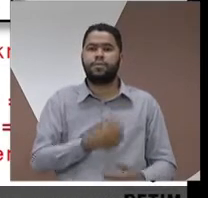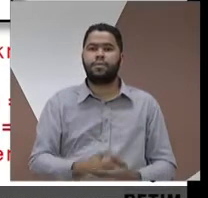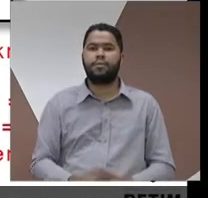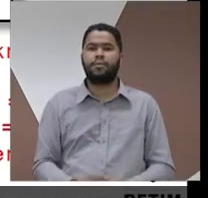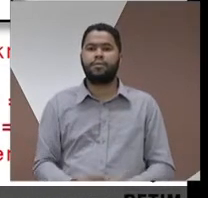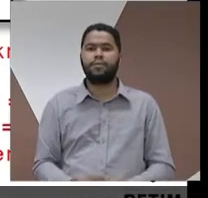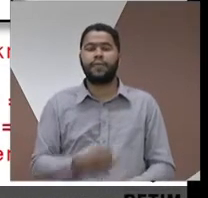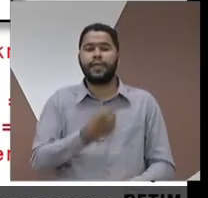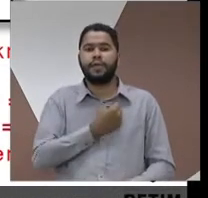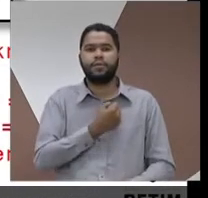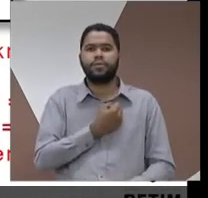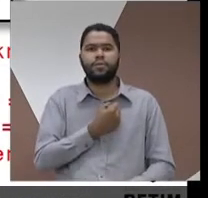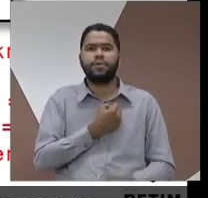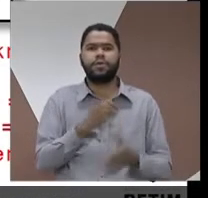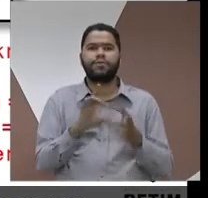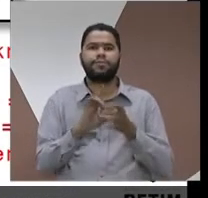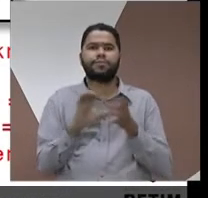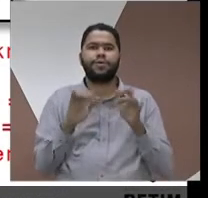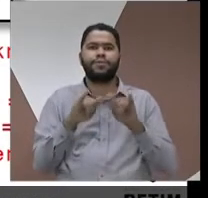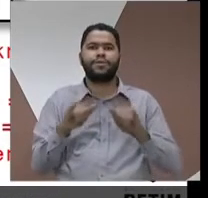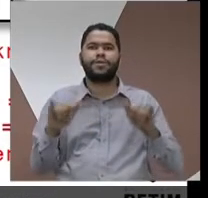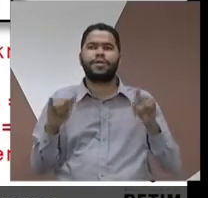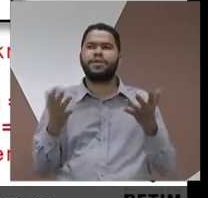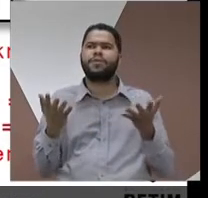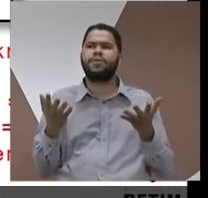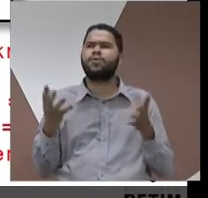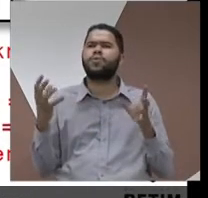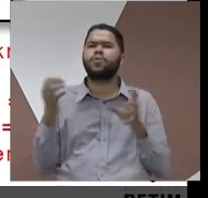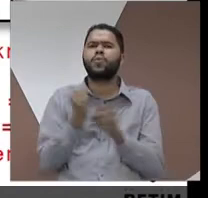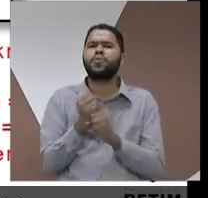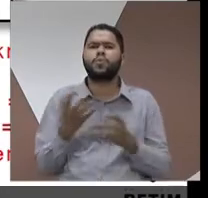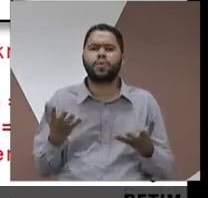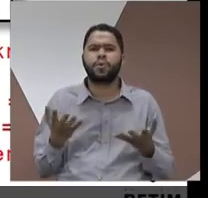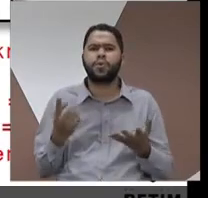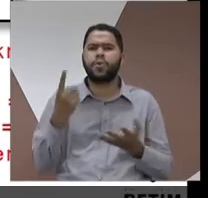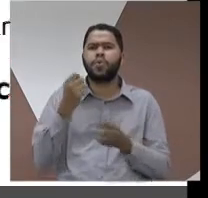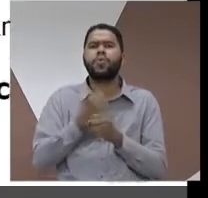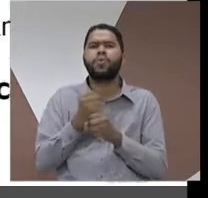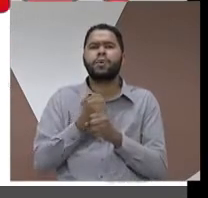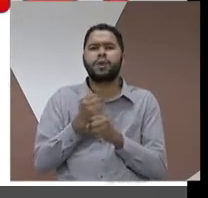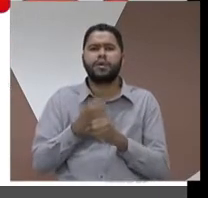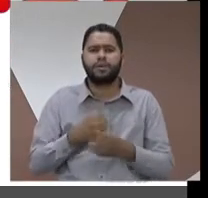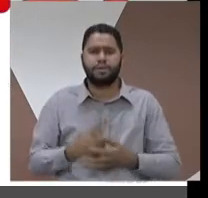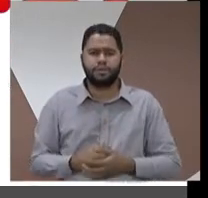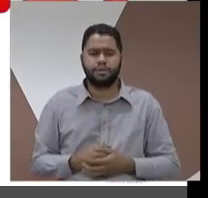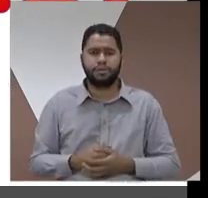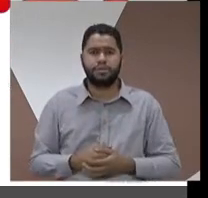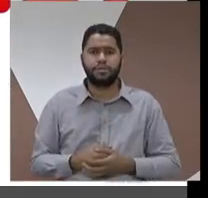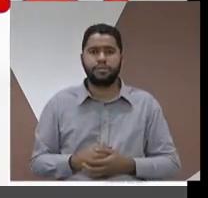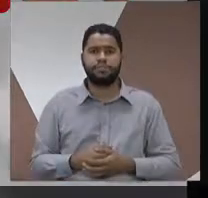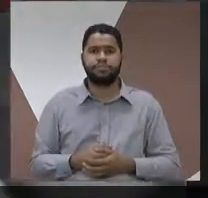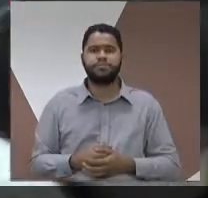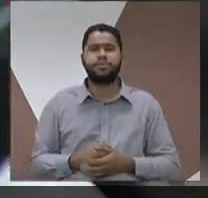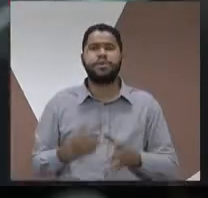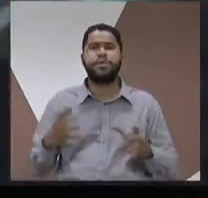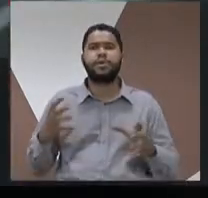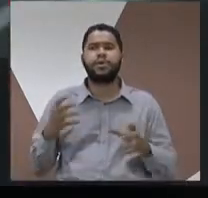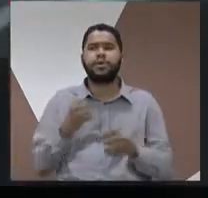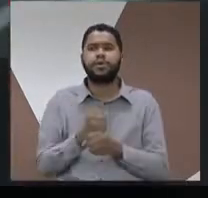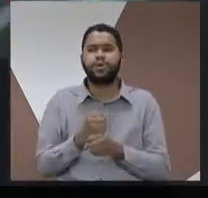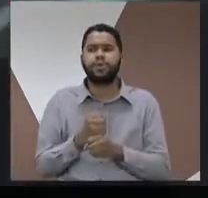tem números que não permitem dizer, bom, mas quanto é que vai faturar em um ano? Você tem lá as contas? Vamos